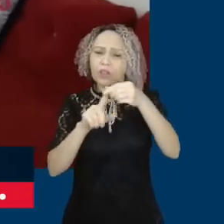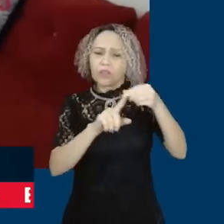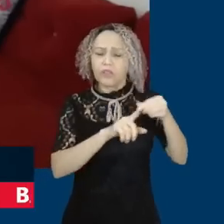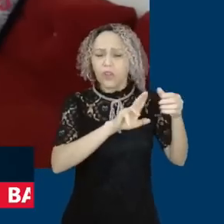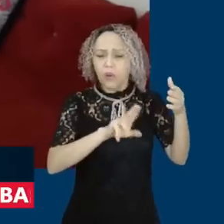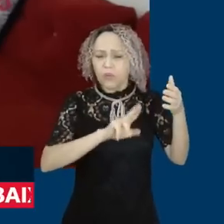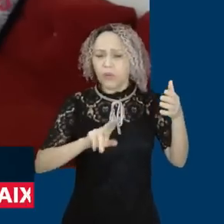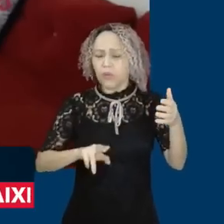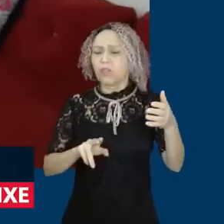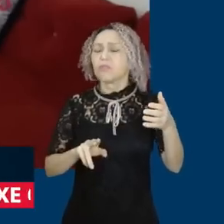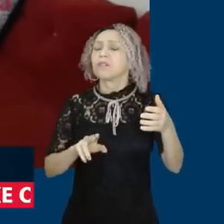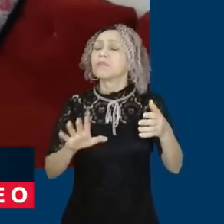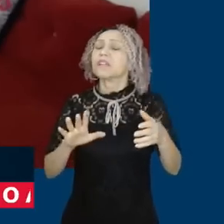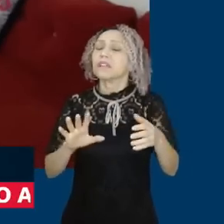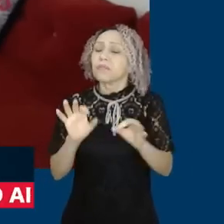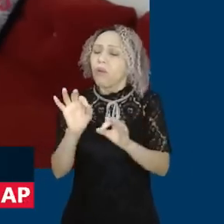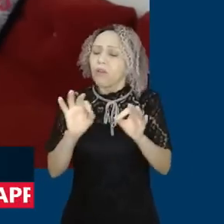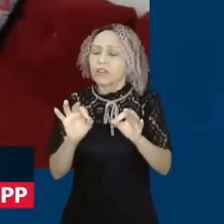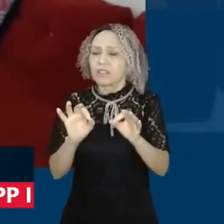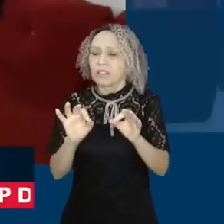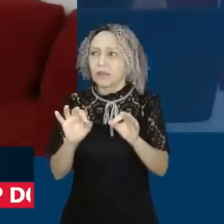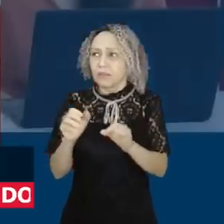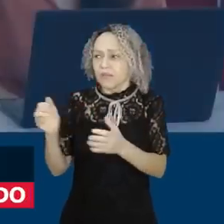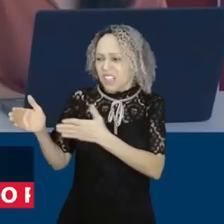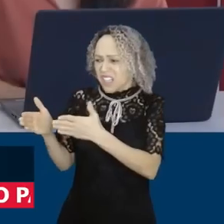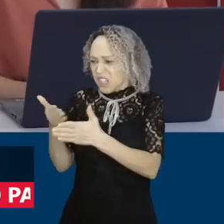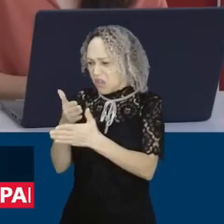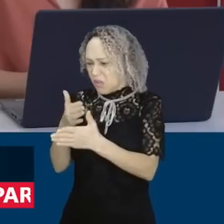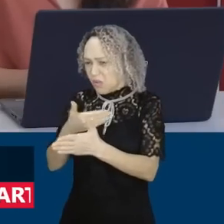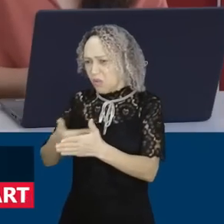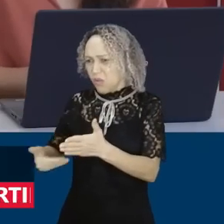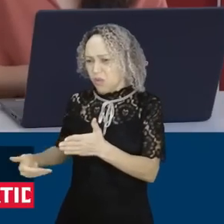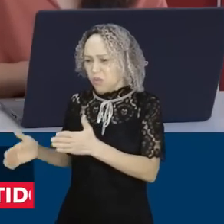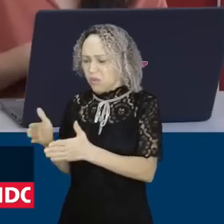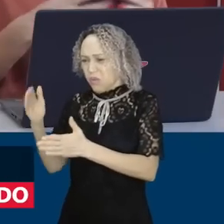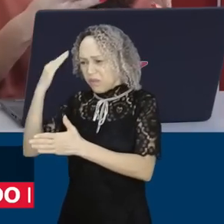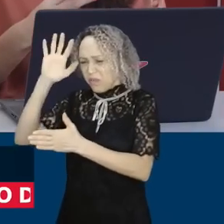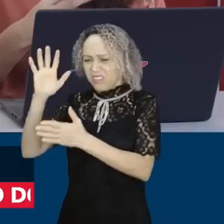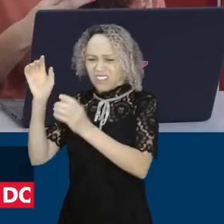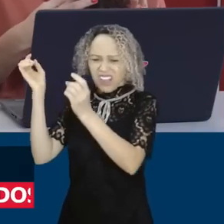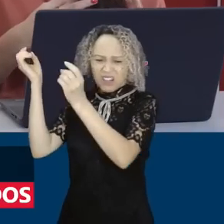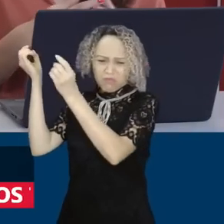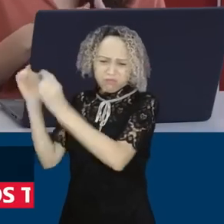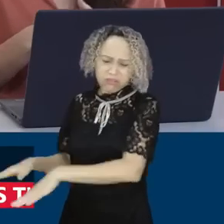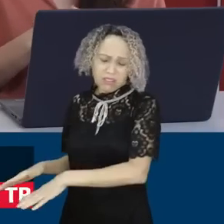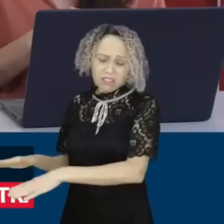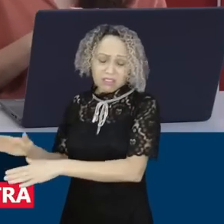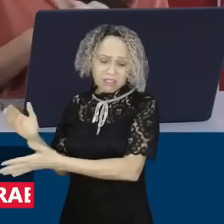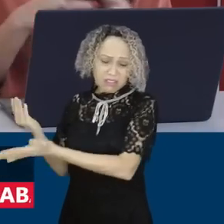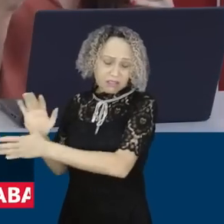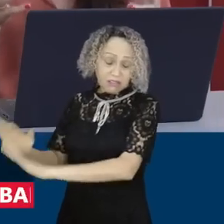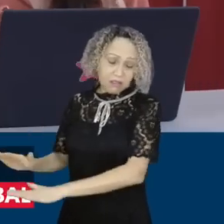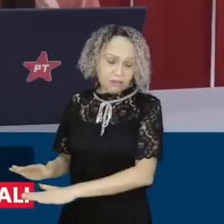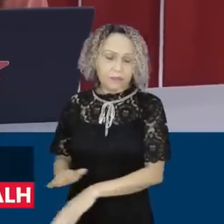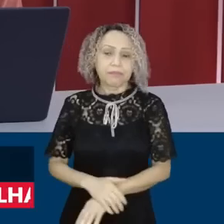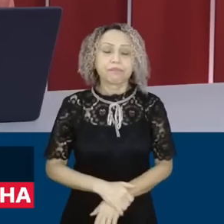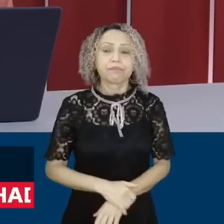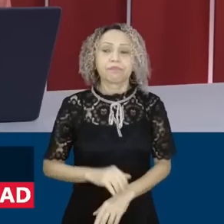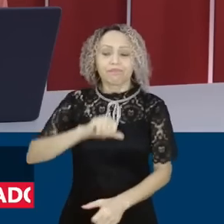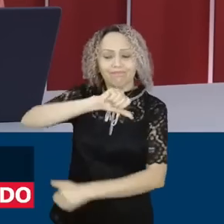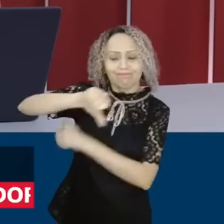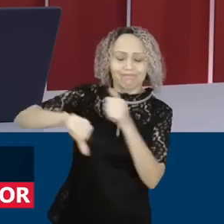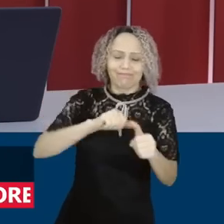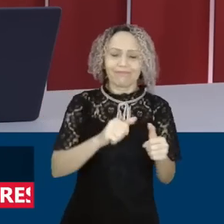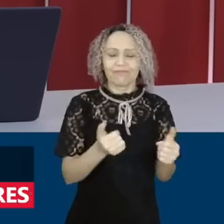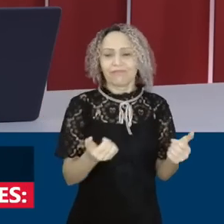tão horripilante da nossa história, Amanda. É isso, como disse também o deputado Enio Verri, nosso candidato aí, o nosso